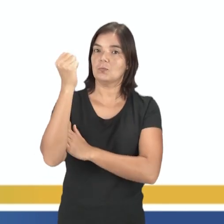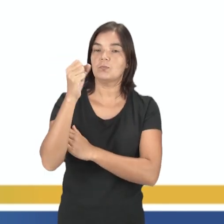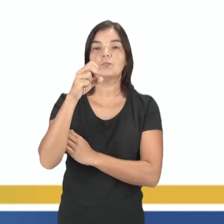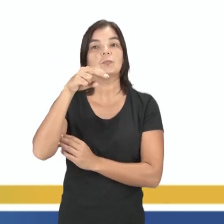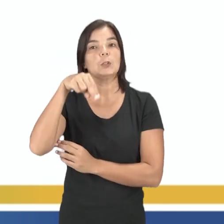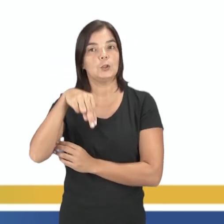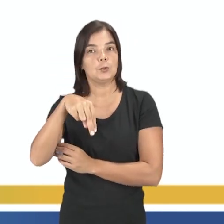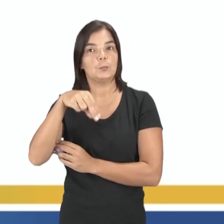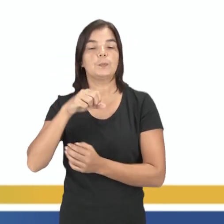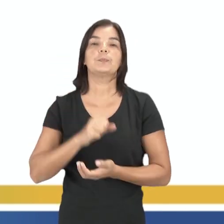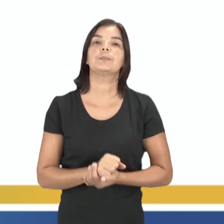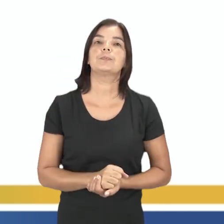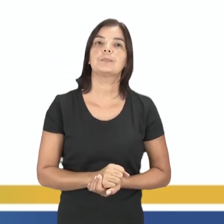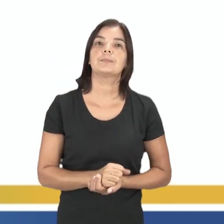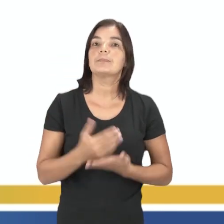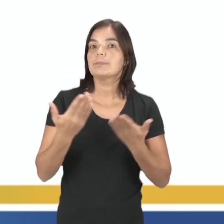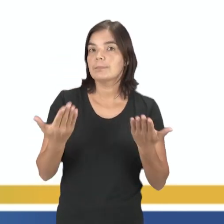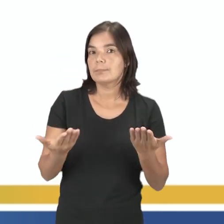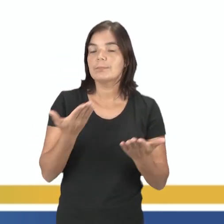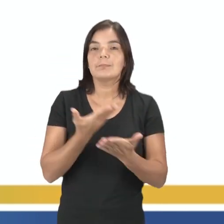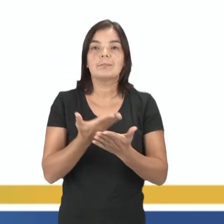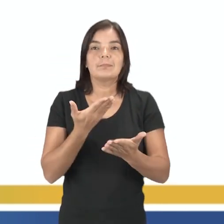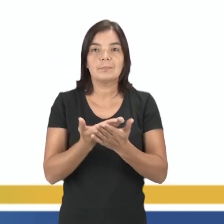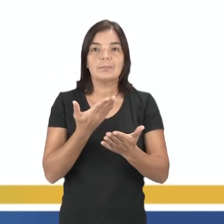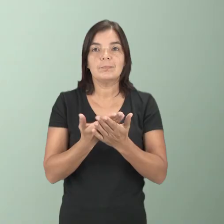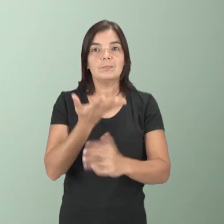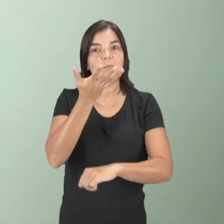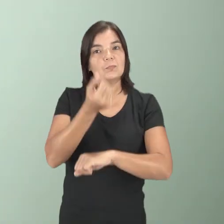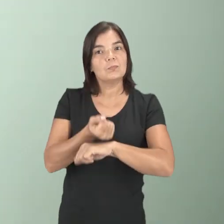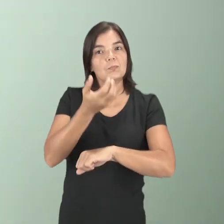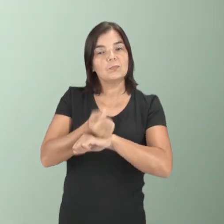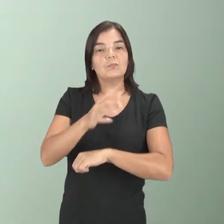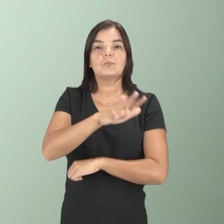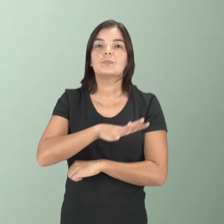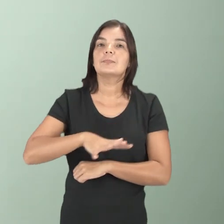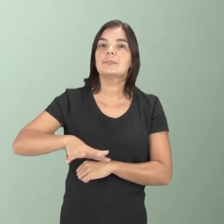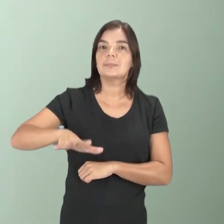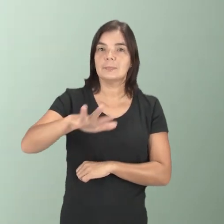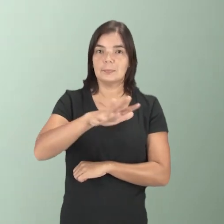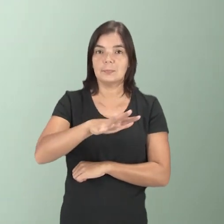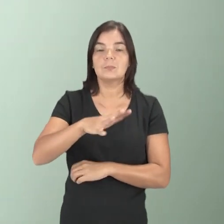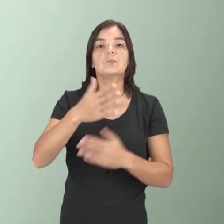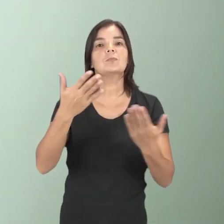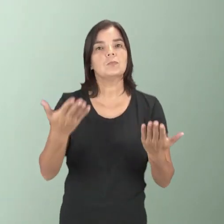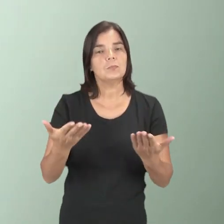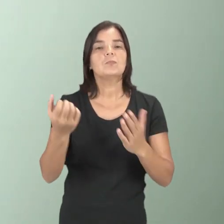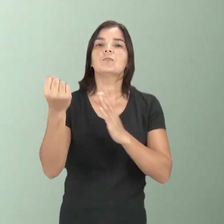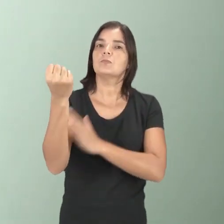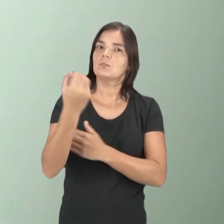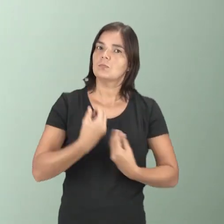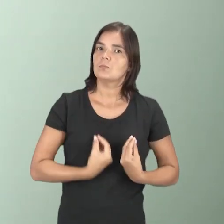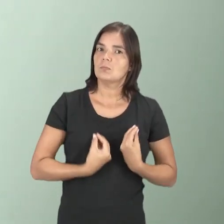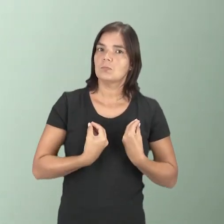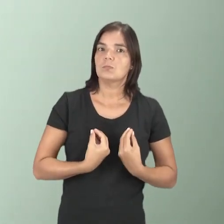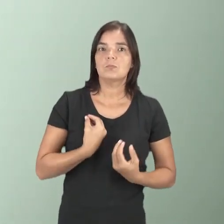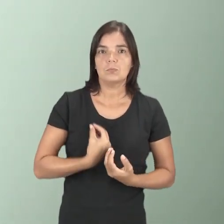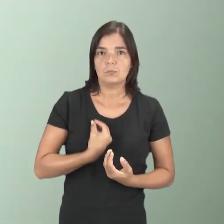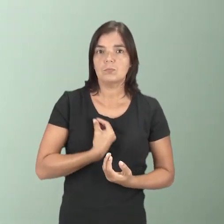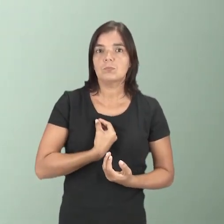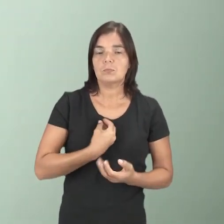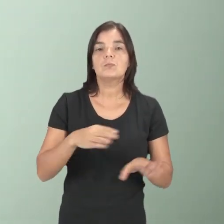Newton. Então, essa foi a nossa aula de gravitação universal, que é aquela força presente entre